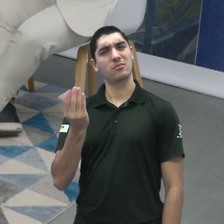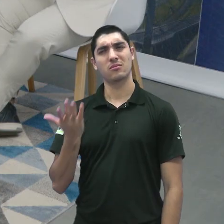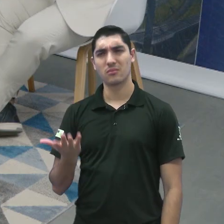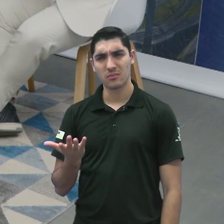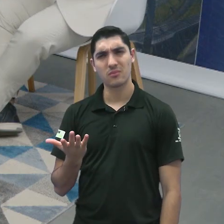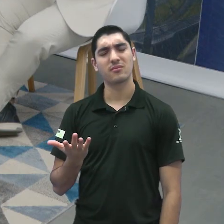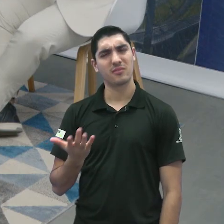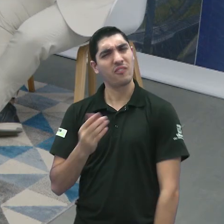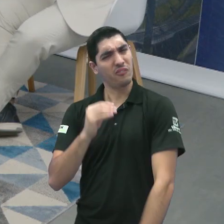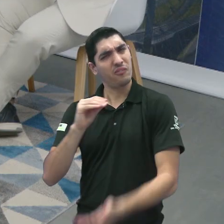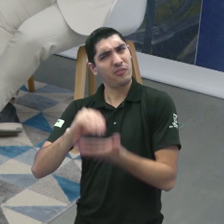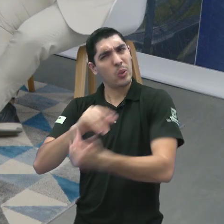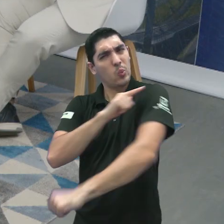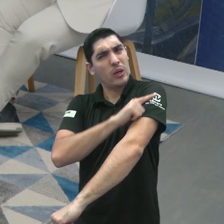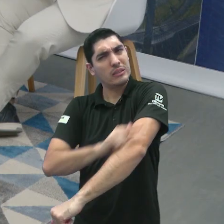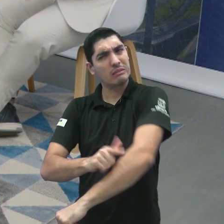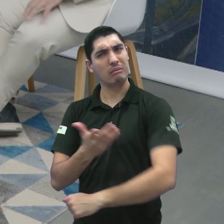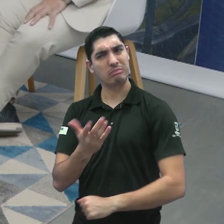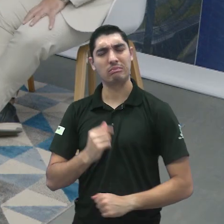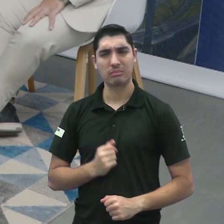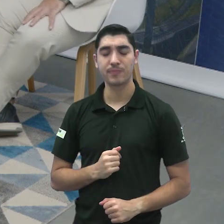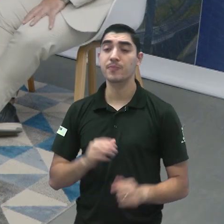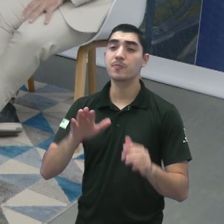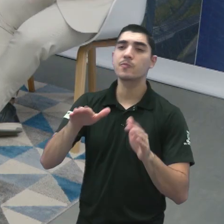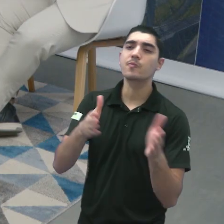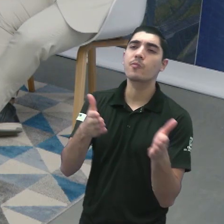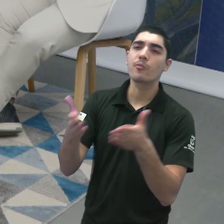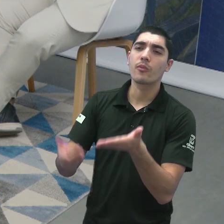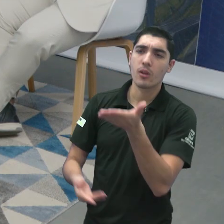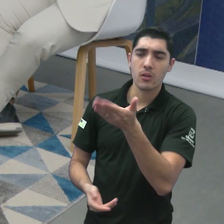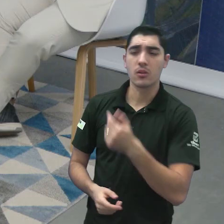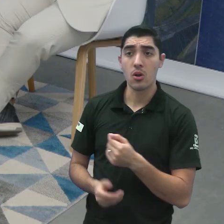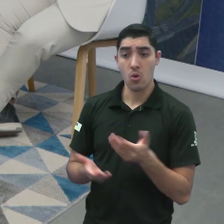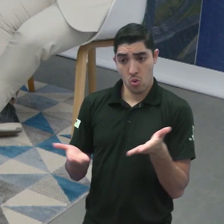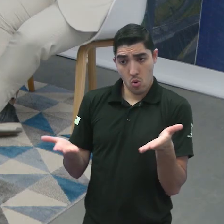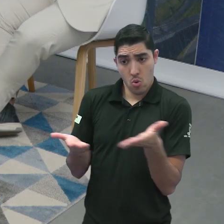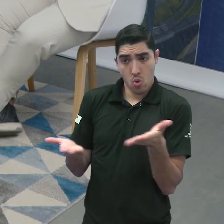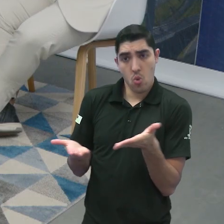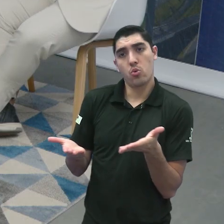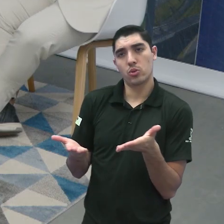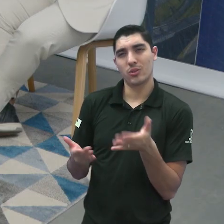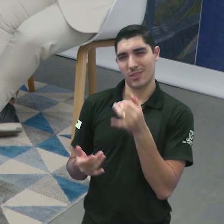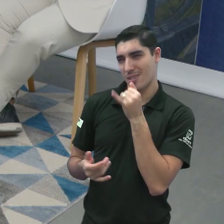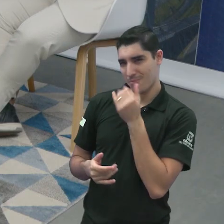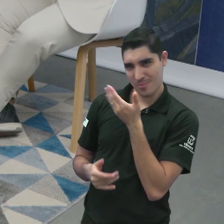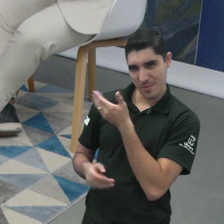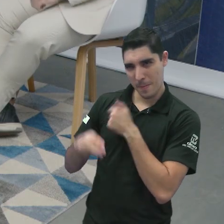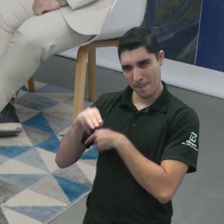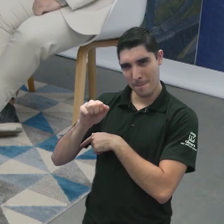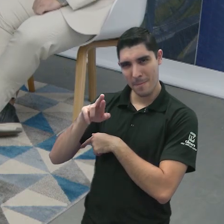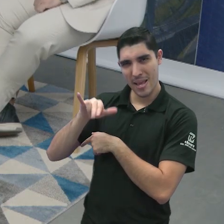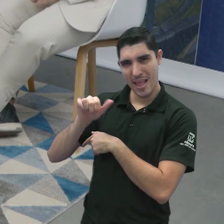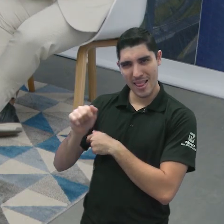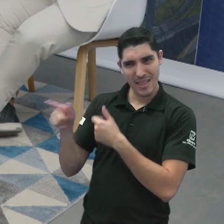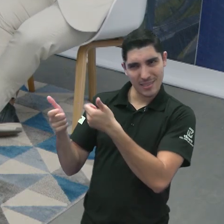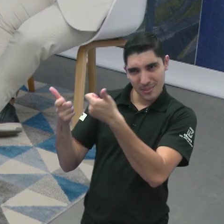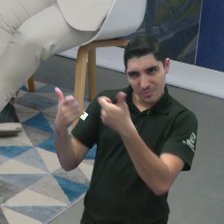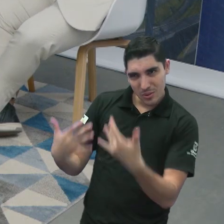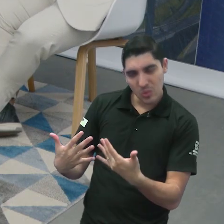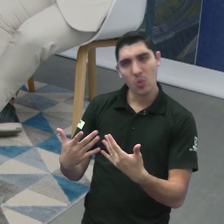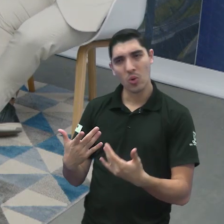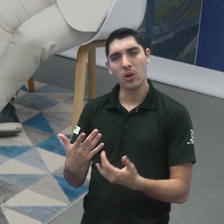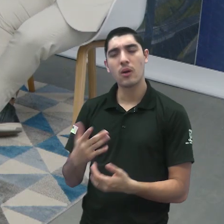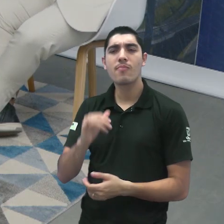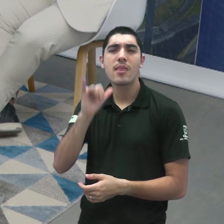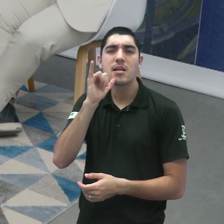mais deselegante, né? Poliana, hoje, na sua opinião, né, visto que a nossa colega falou aqui,